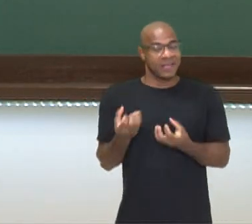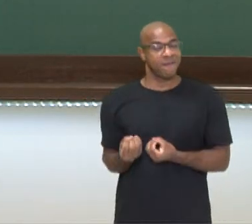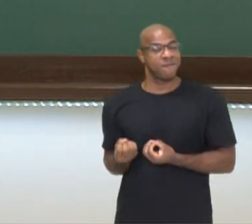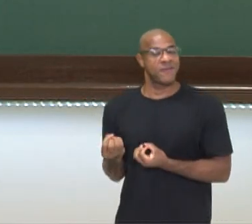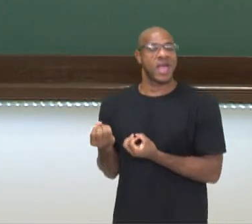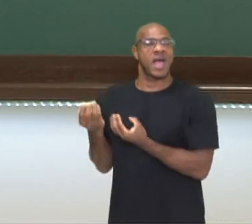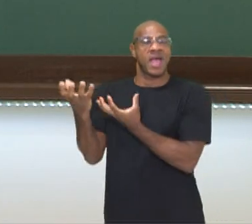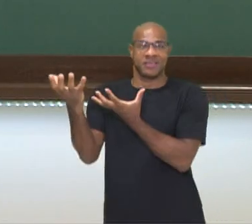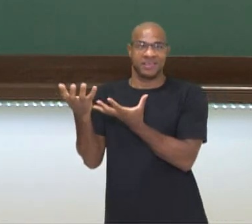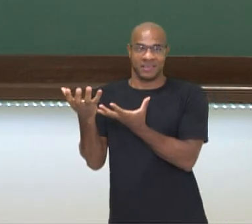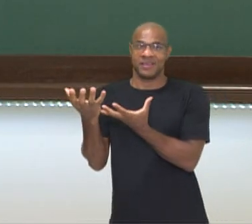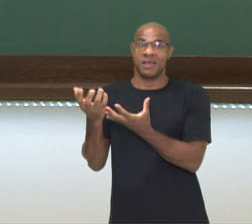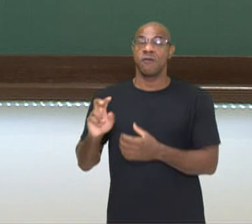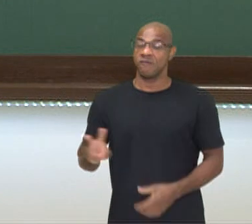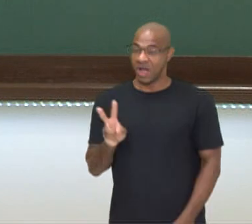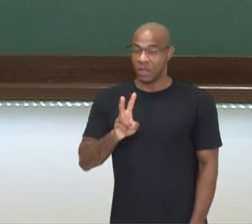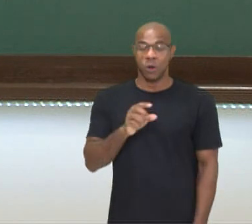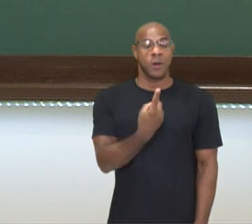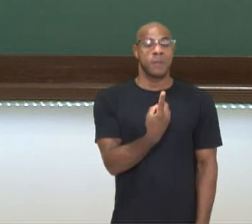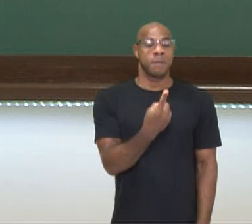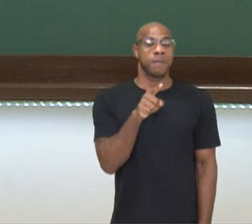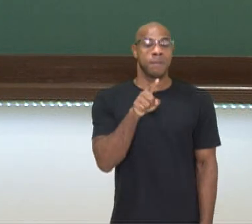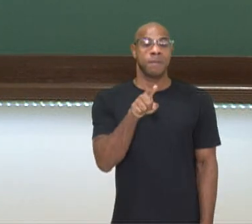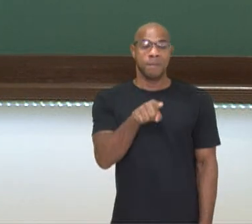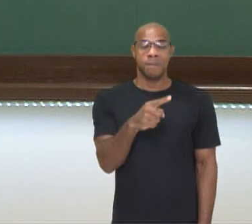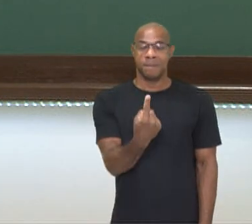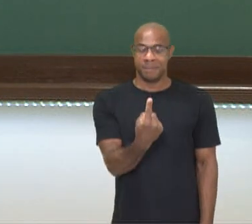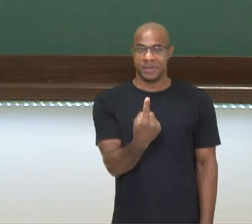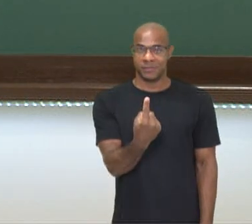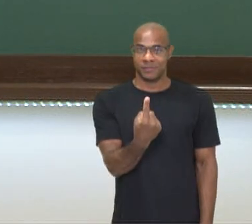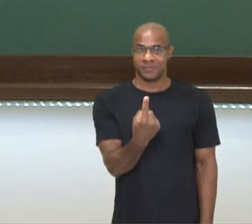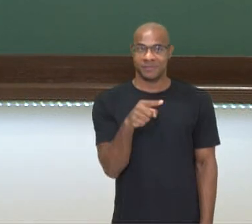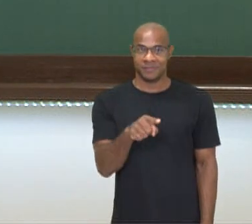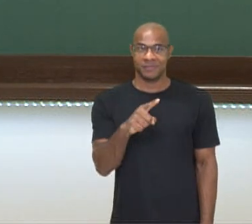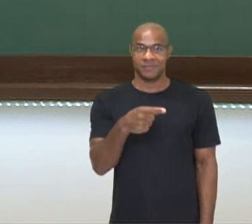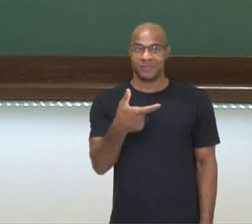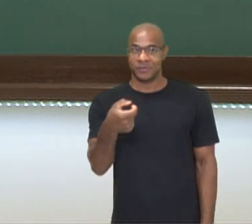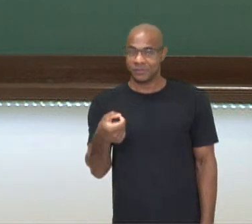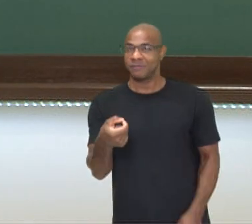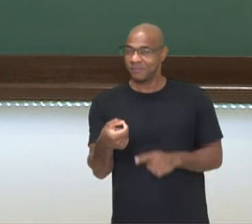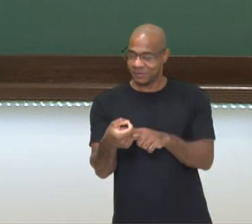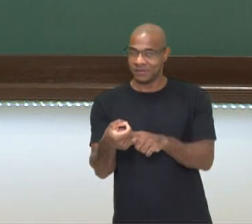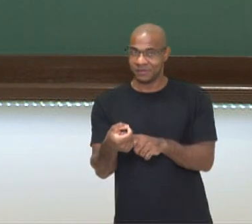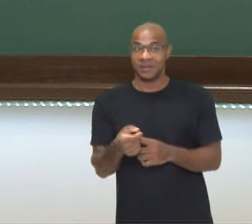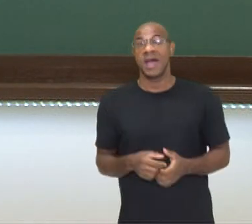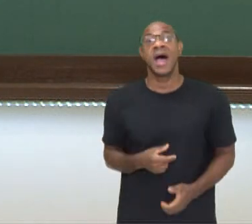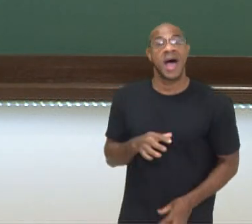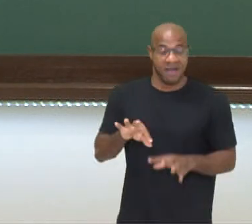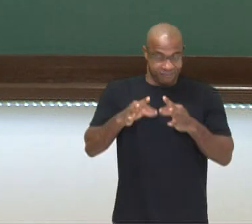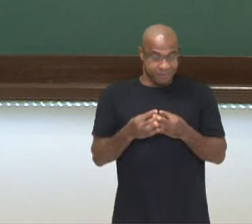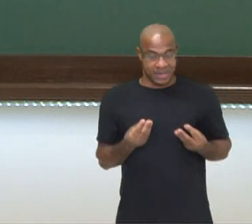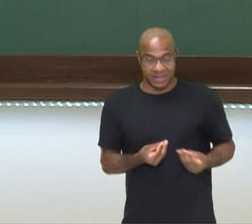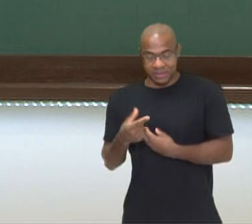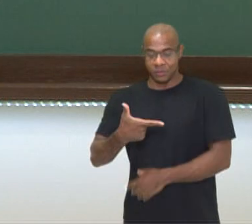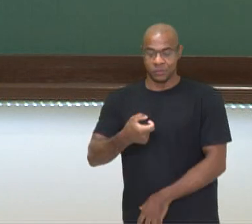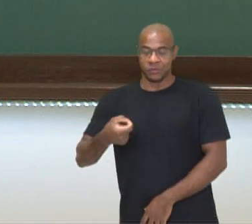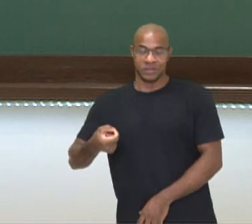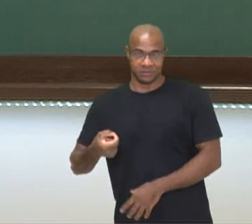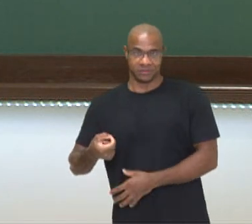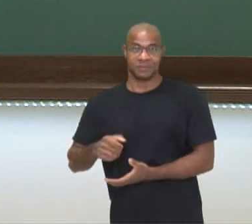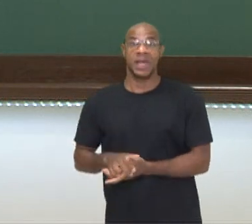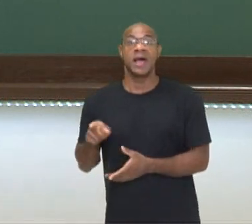viagem, que custa R$ 1.200, e a família deu 200 para ela. Fechou? Então, ela precisa conseguir